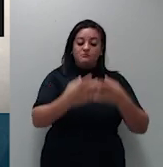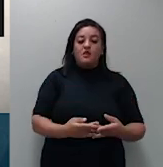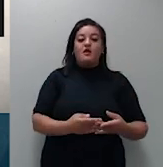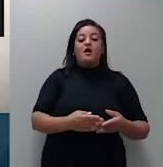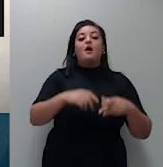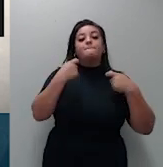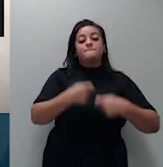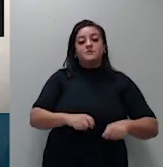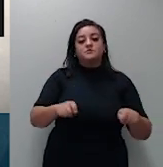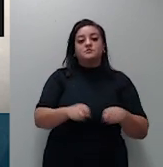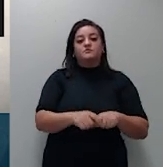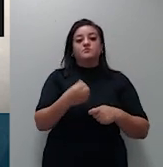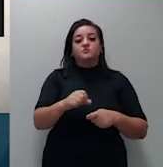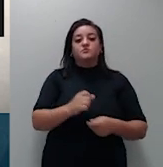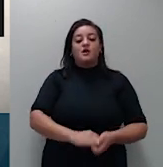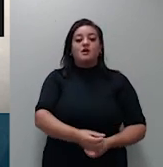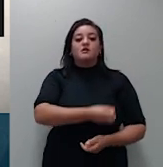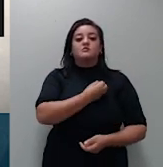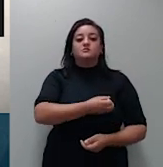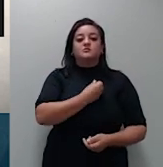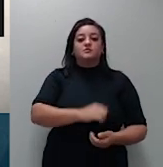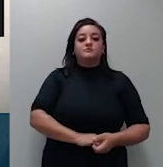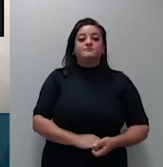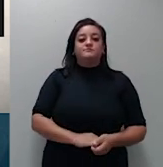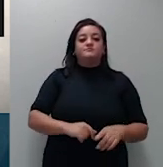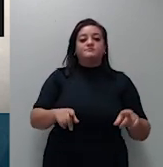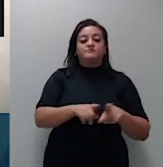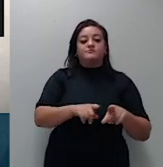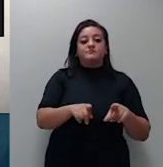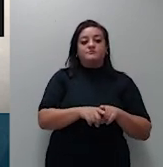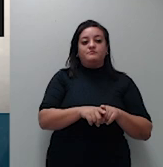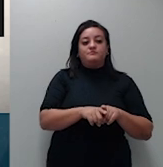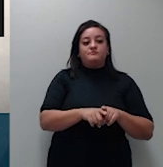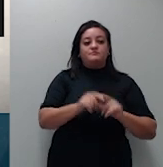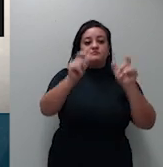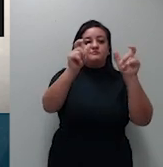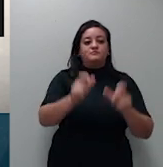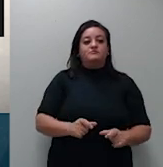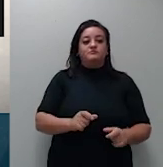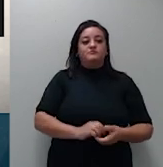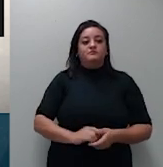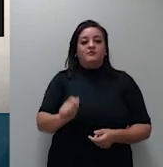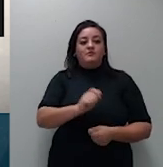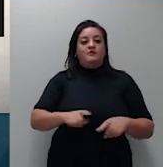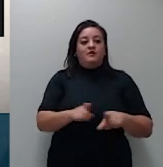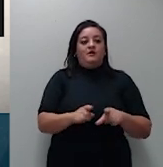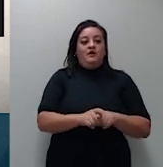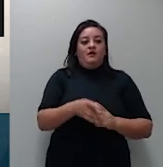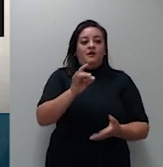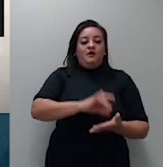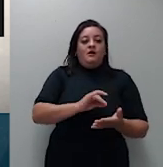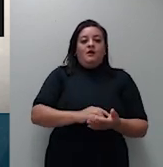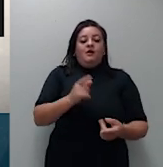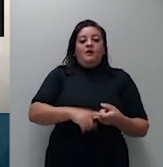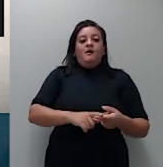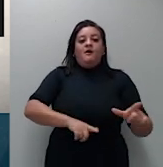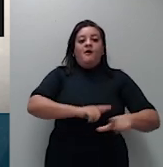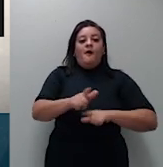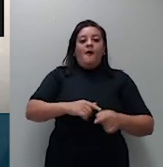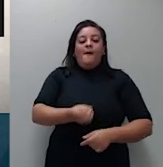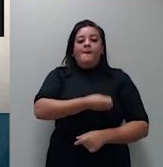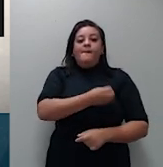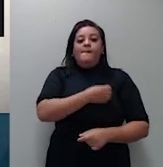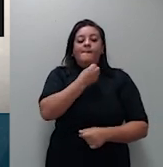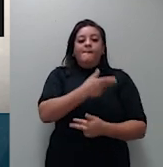a coexistência de ambos os institutos ideal médico que na prática vendo bem de família